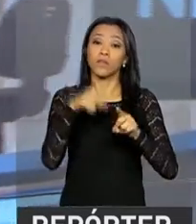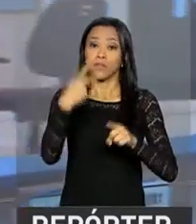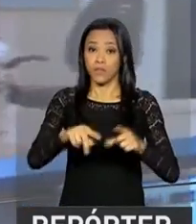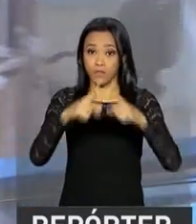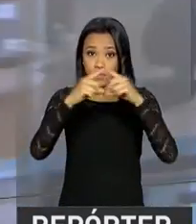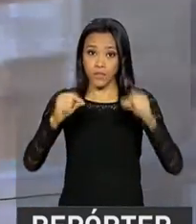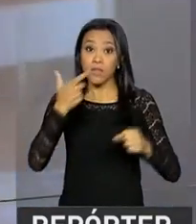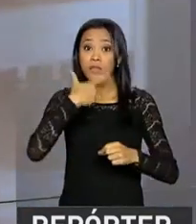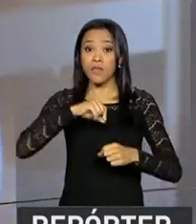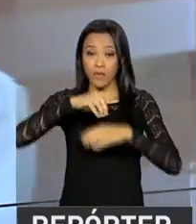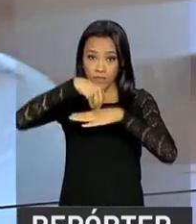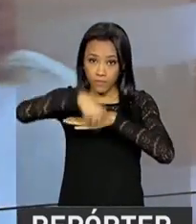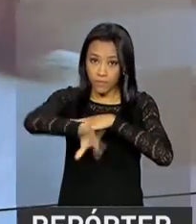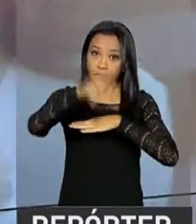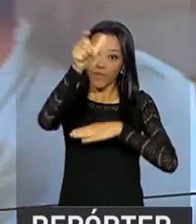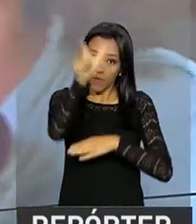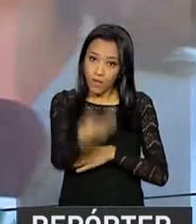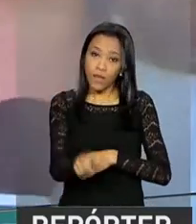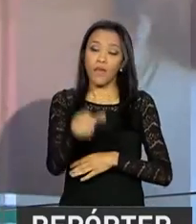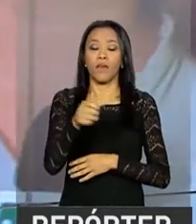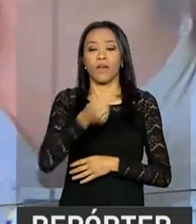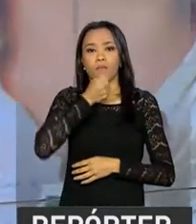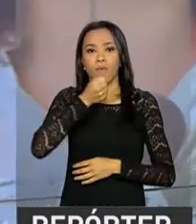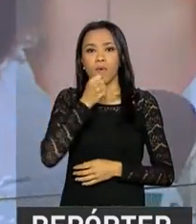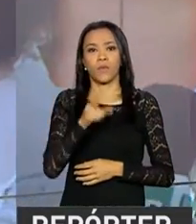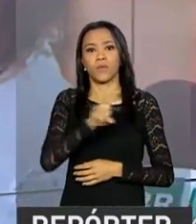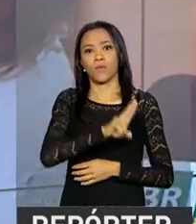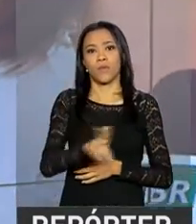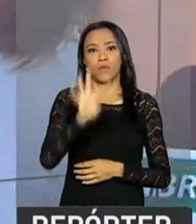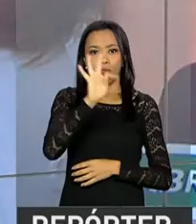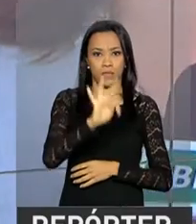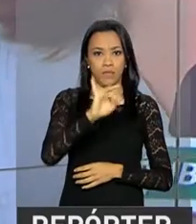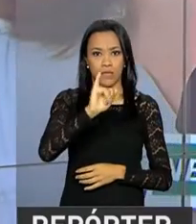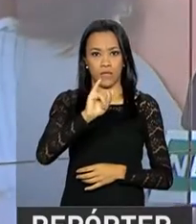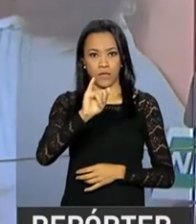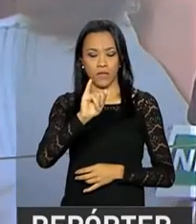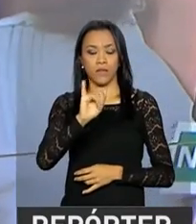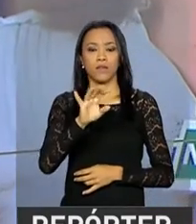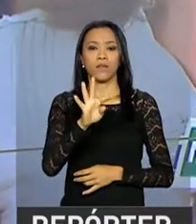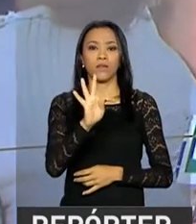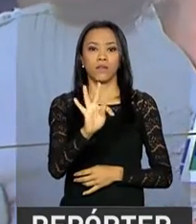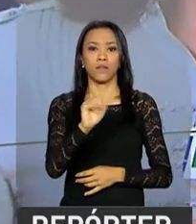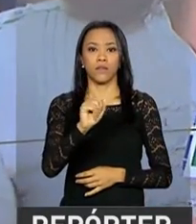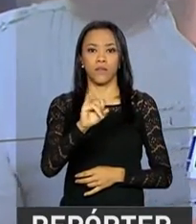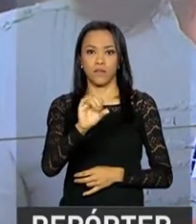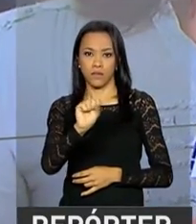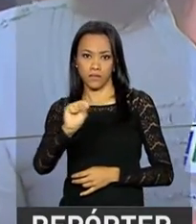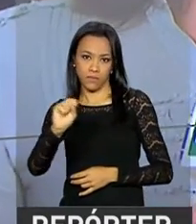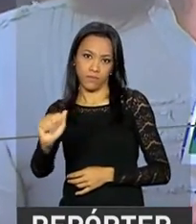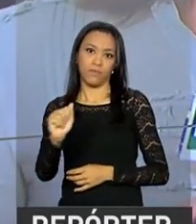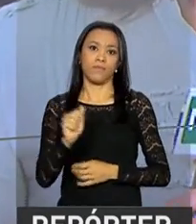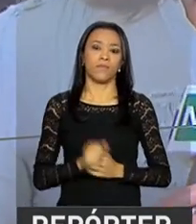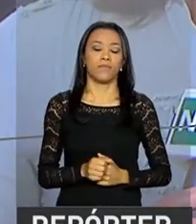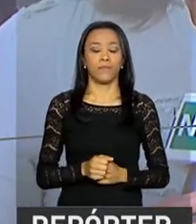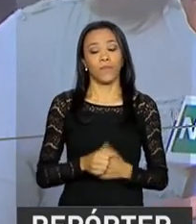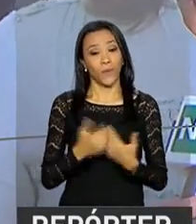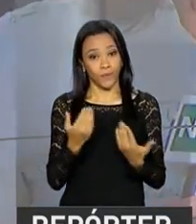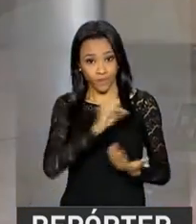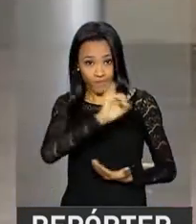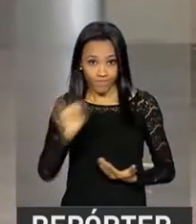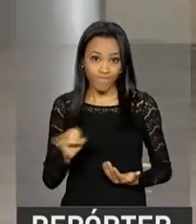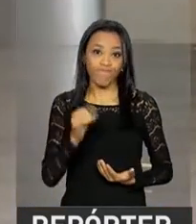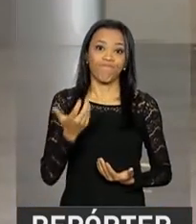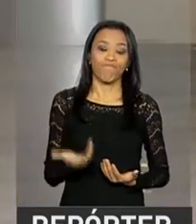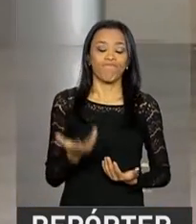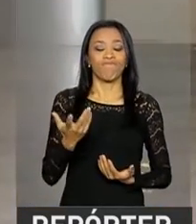tem mais informações pra gente reportar essa dias que está lá no palácio do planalto olá tudo isso leandro a mensagem